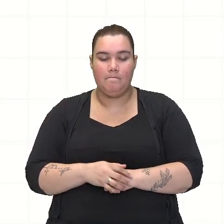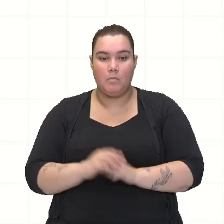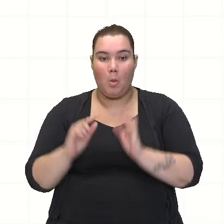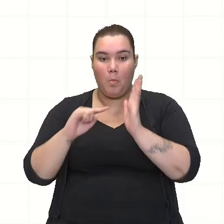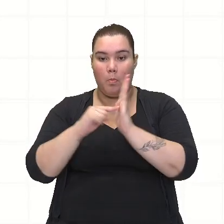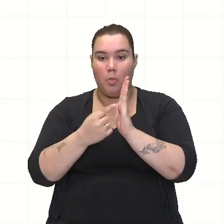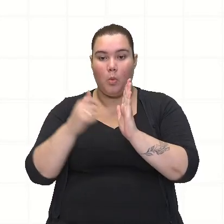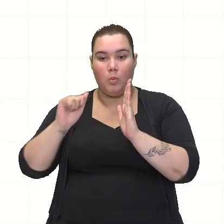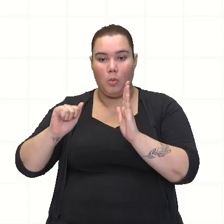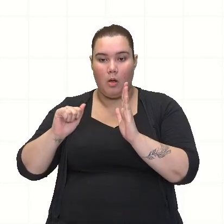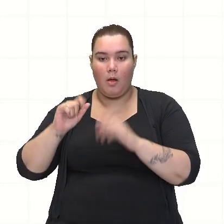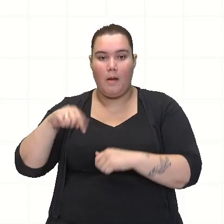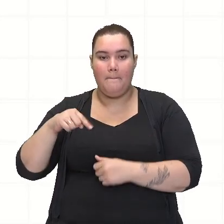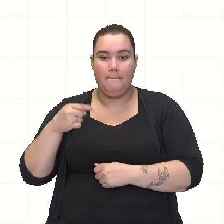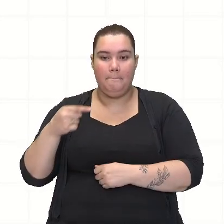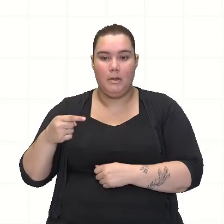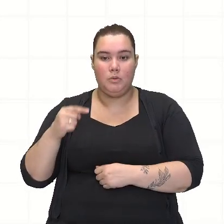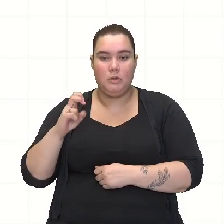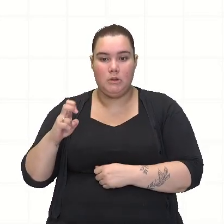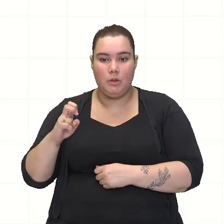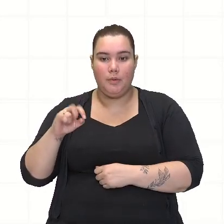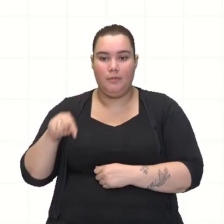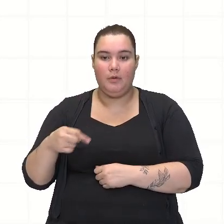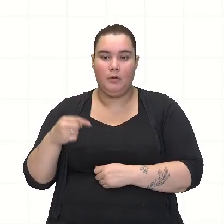A, -5 e